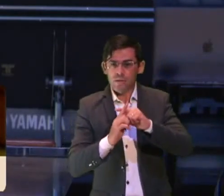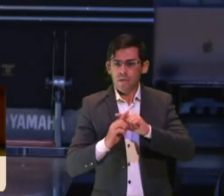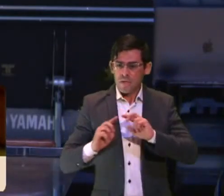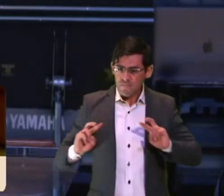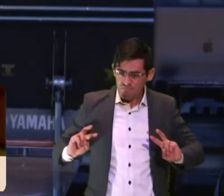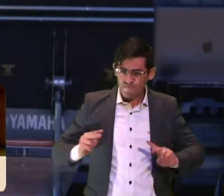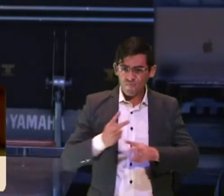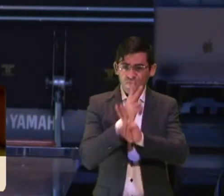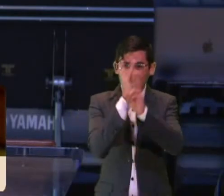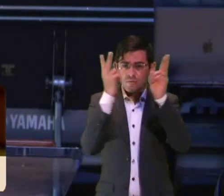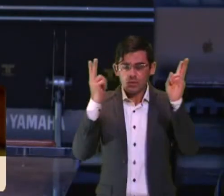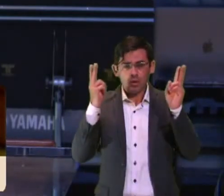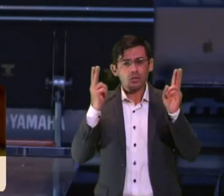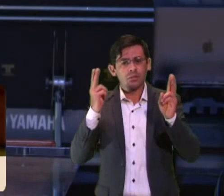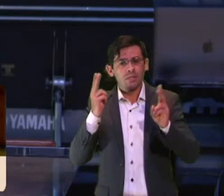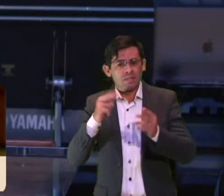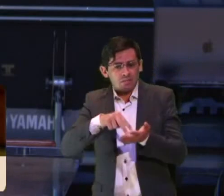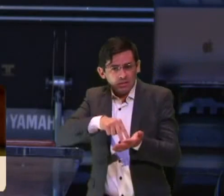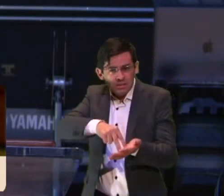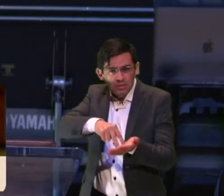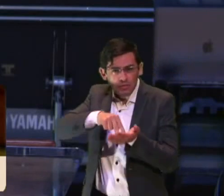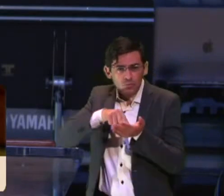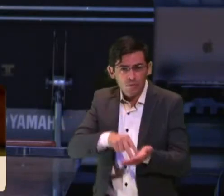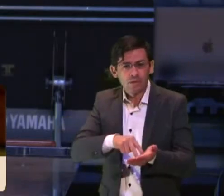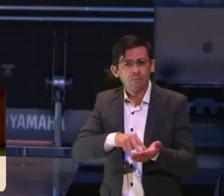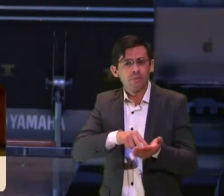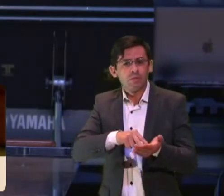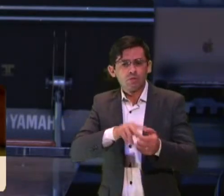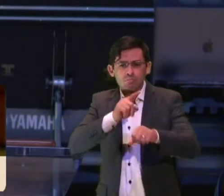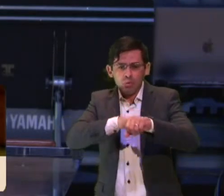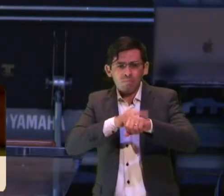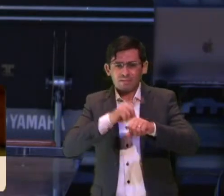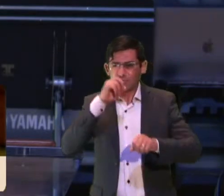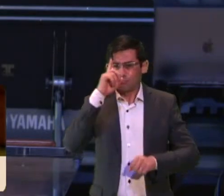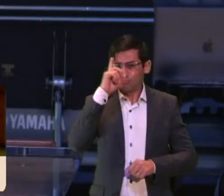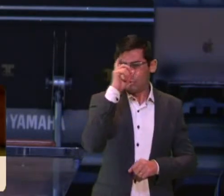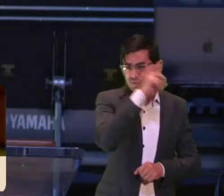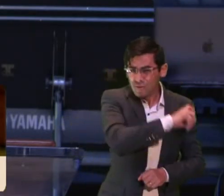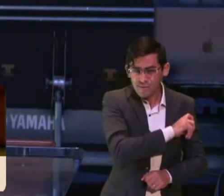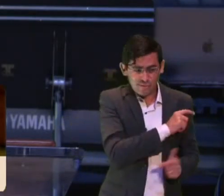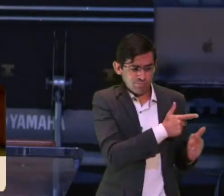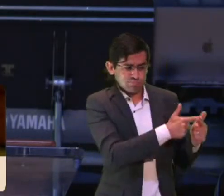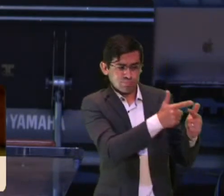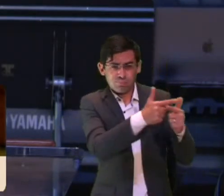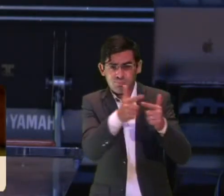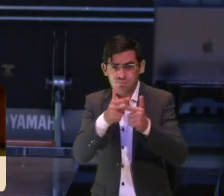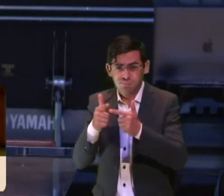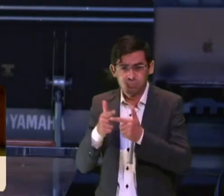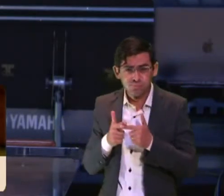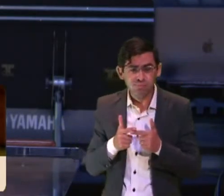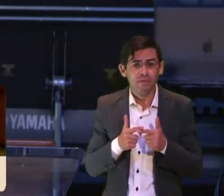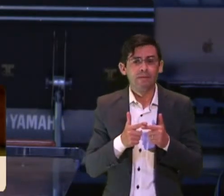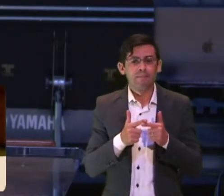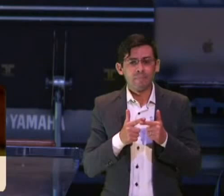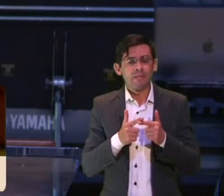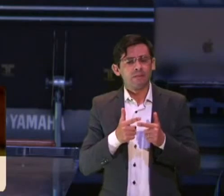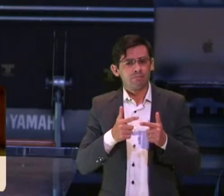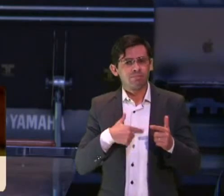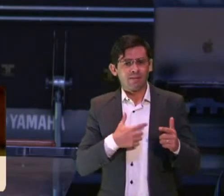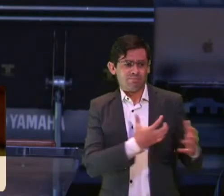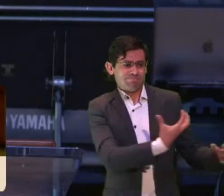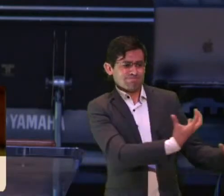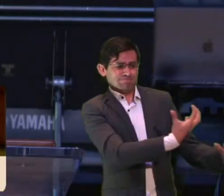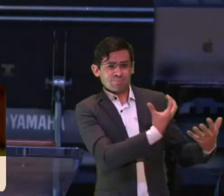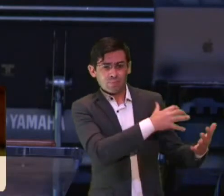igreja que prevalece contra essa agenda que existe, está por aí, uma agenda cultural que nos